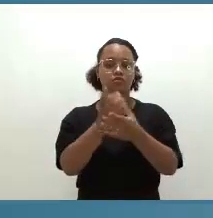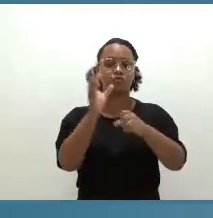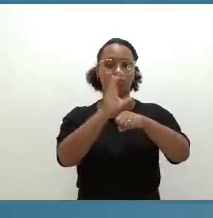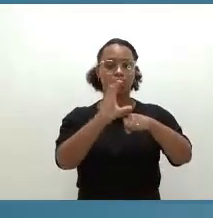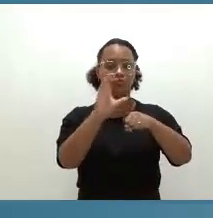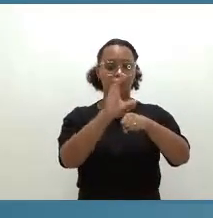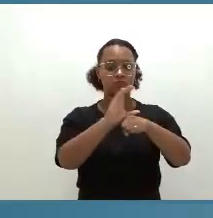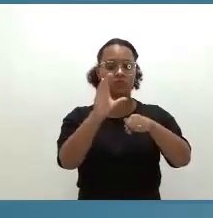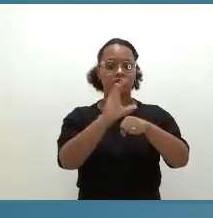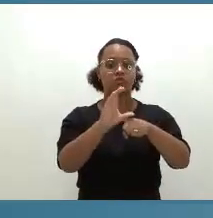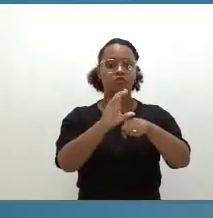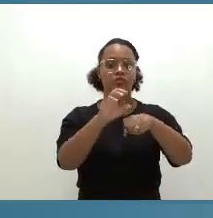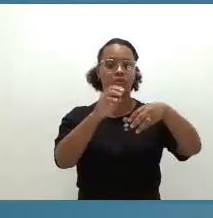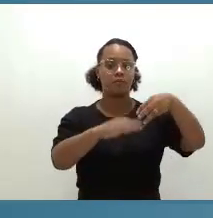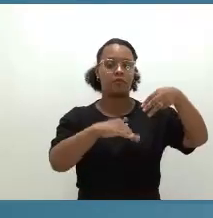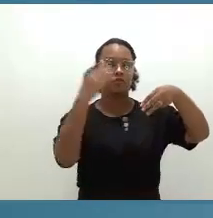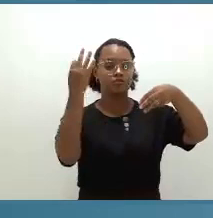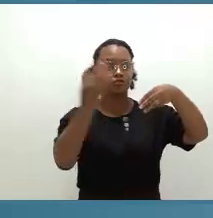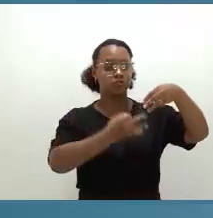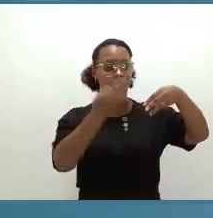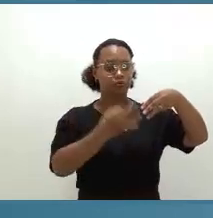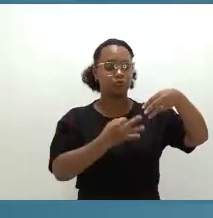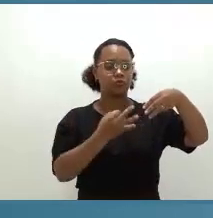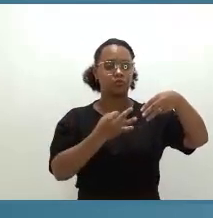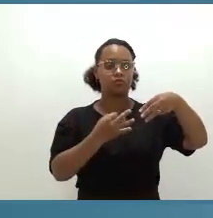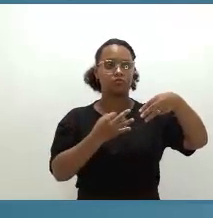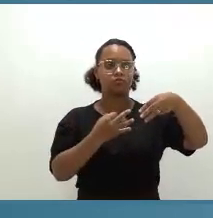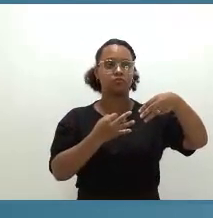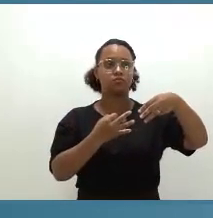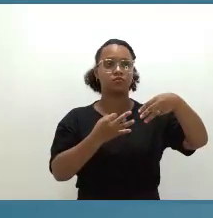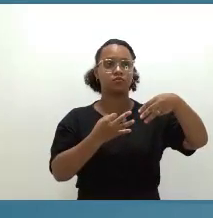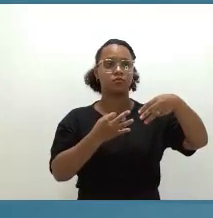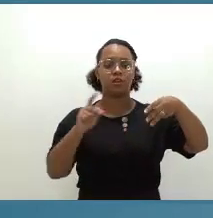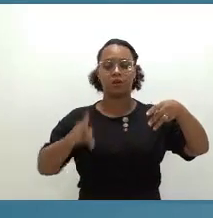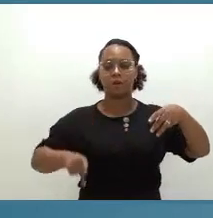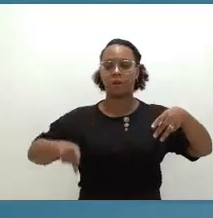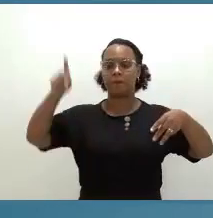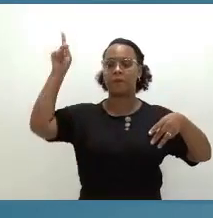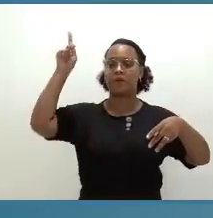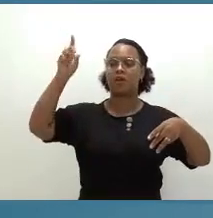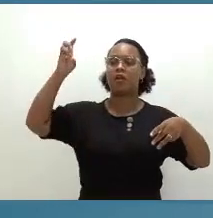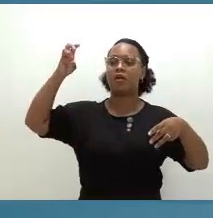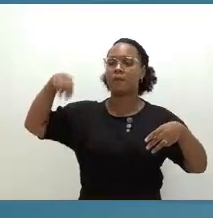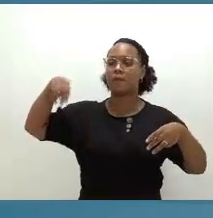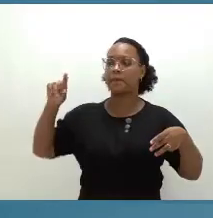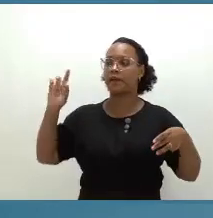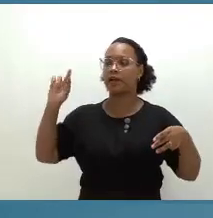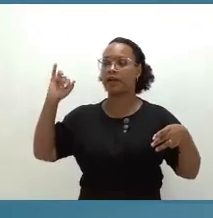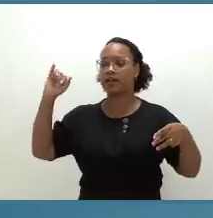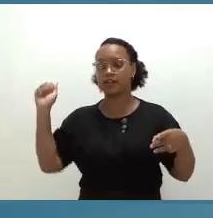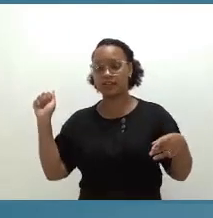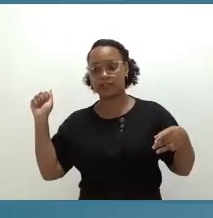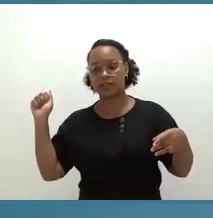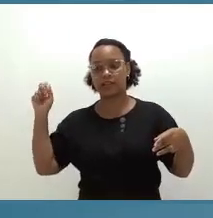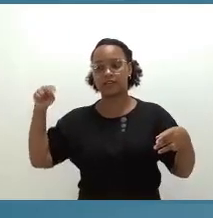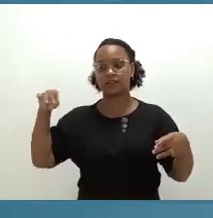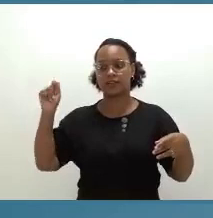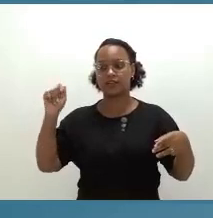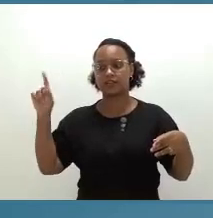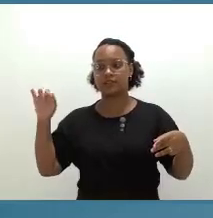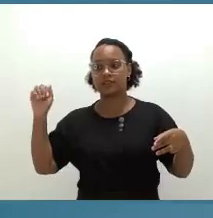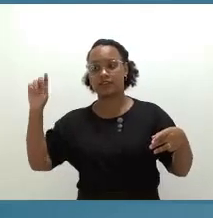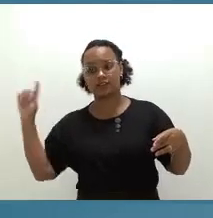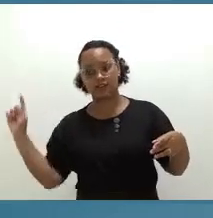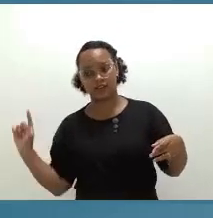o Conselho da Magistratura, na presidência Maria de Nazaré Silva Gouveia dos Santos, na